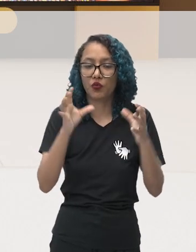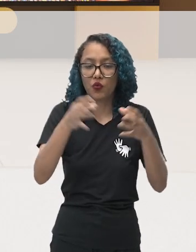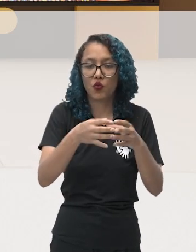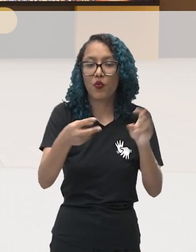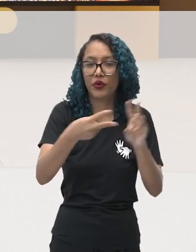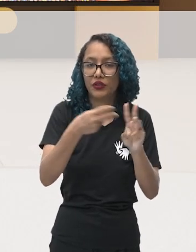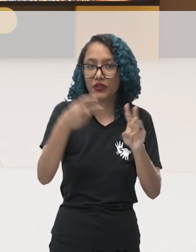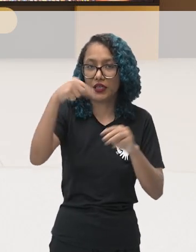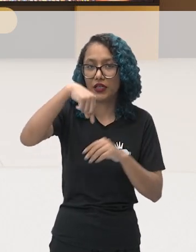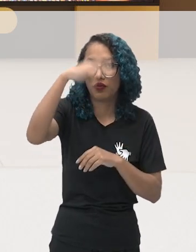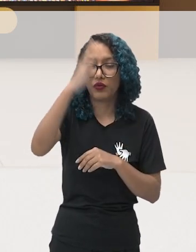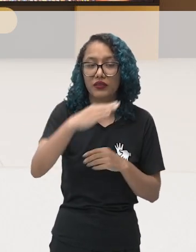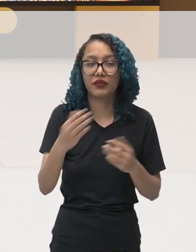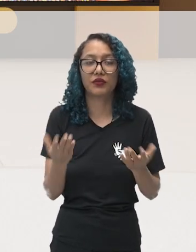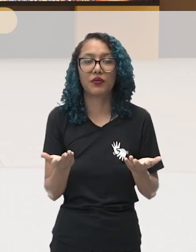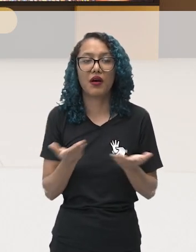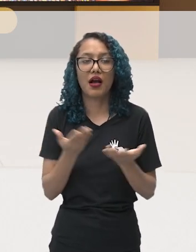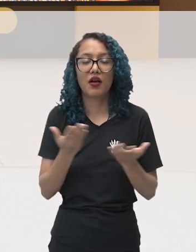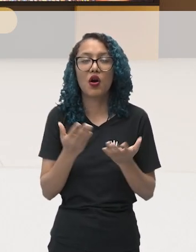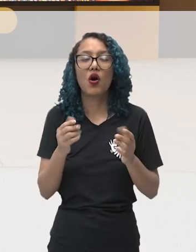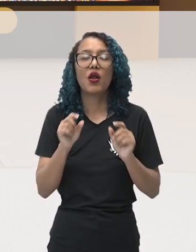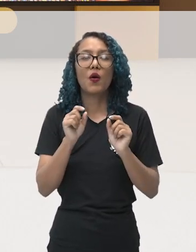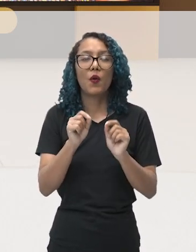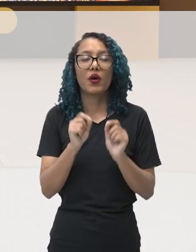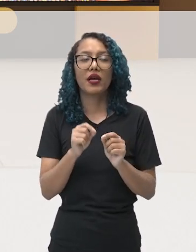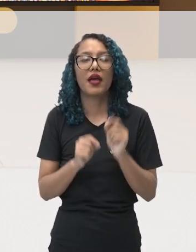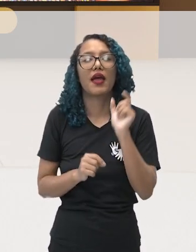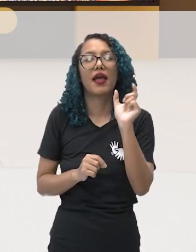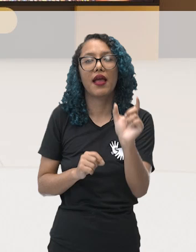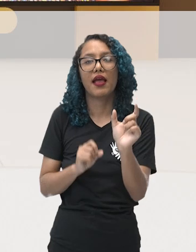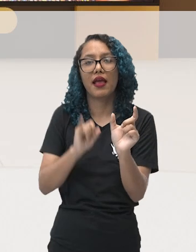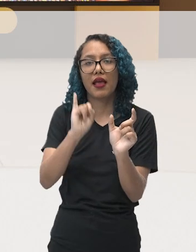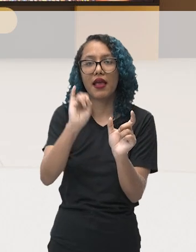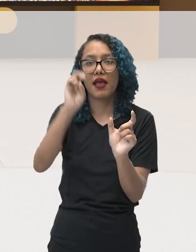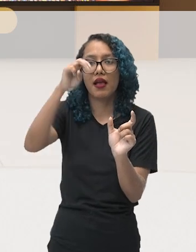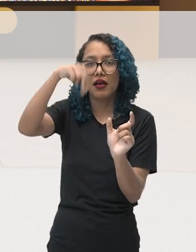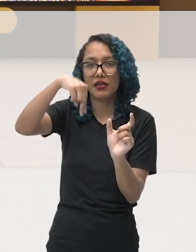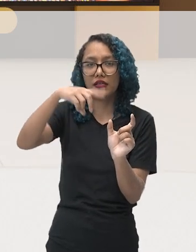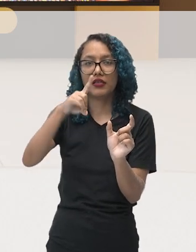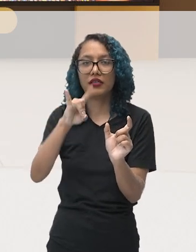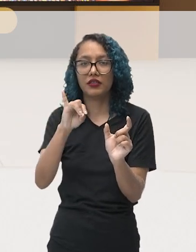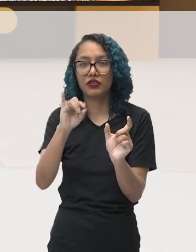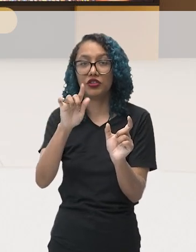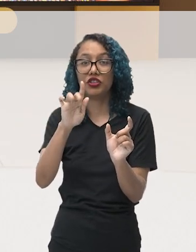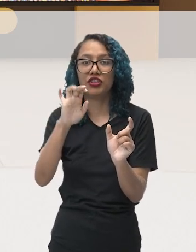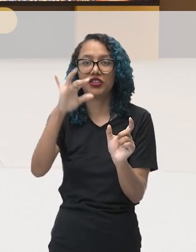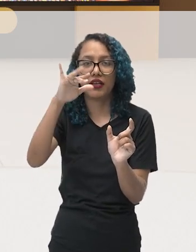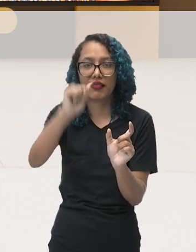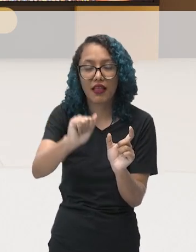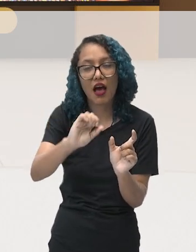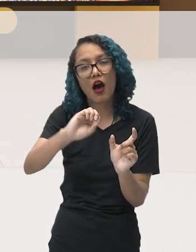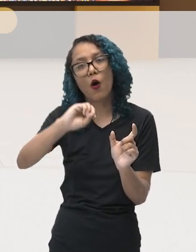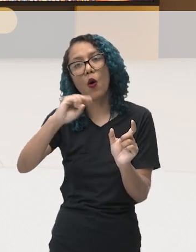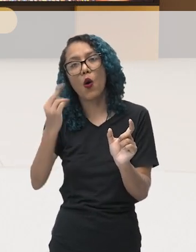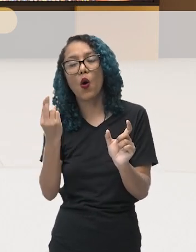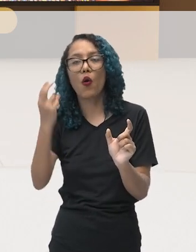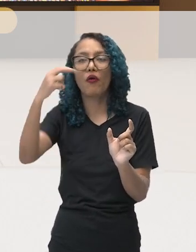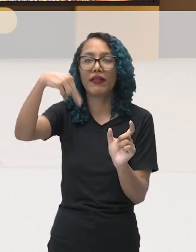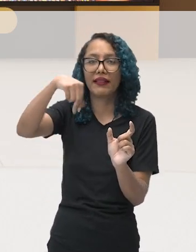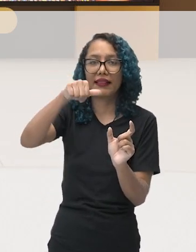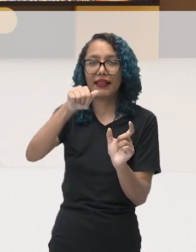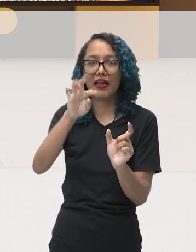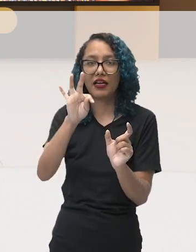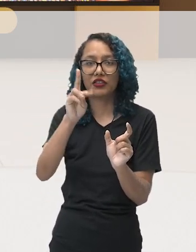aqui no território brasileiro. Chamamos de povos indígenas, chamamos de povos nativos, povos originários, são termos que não